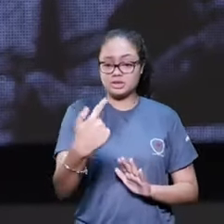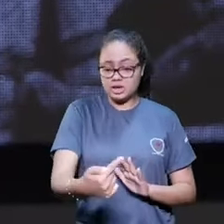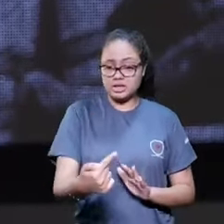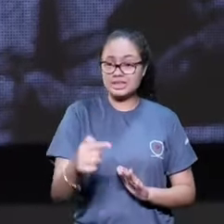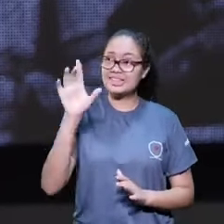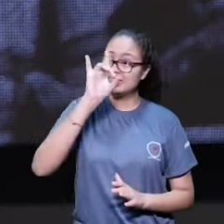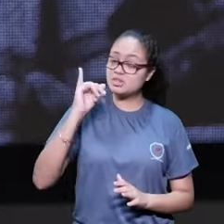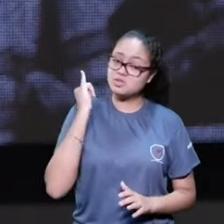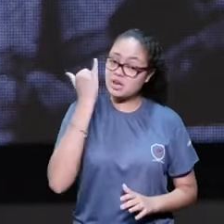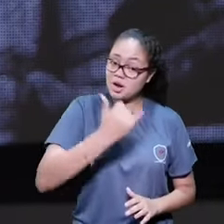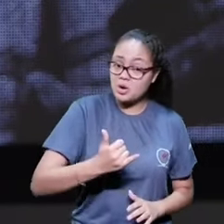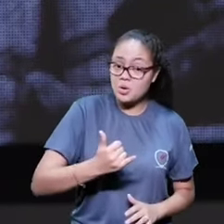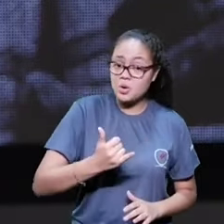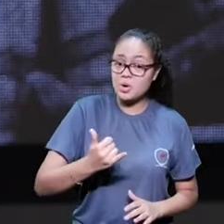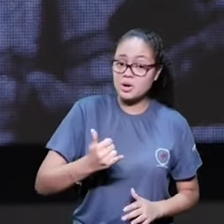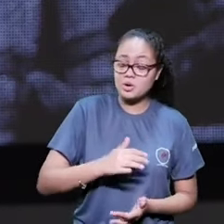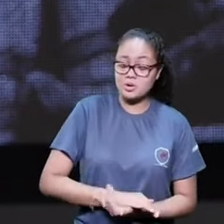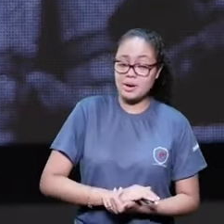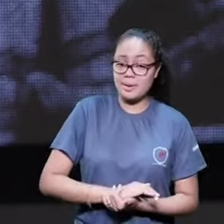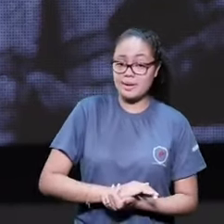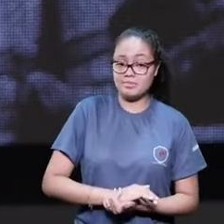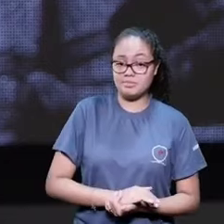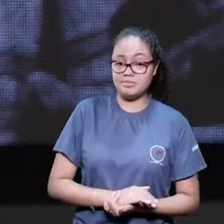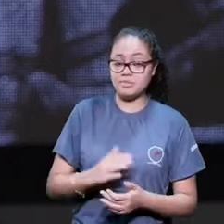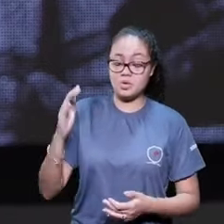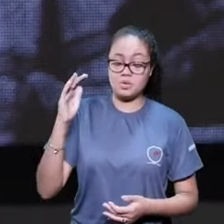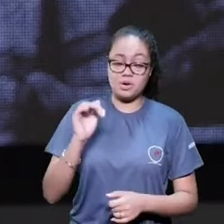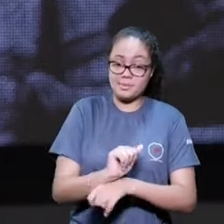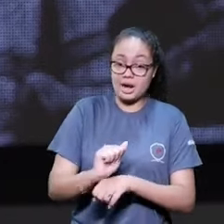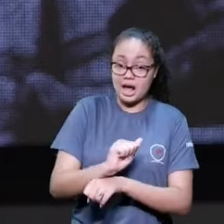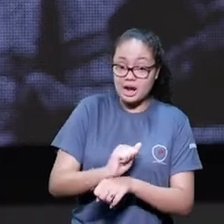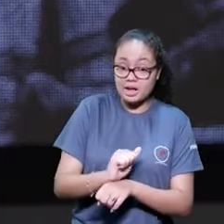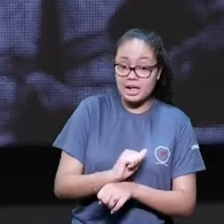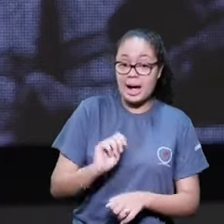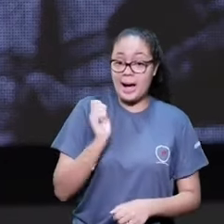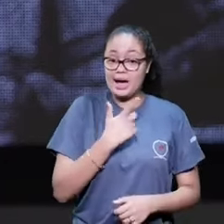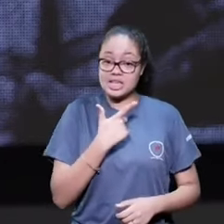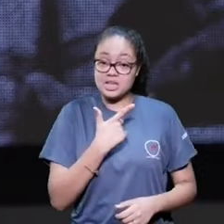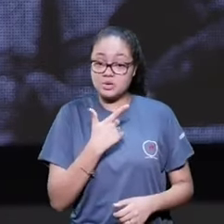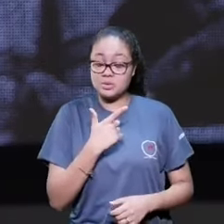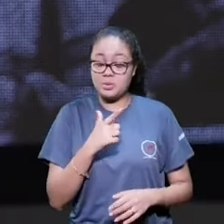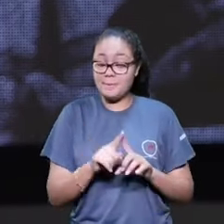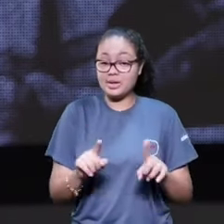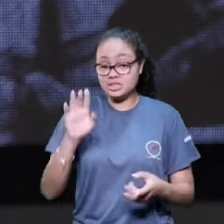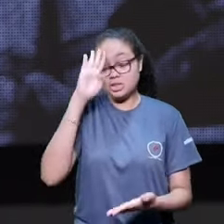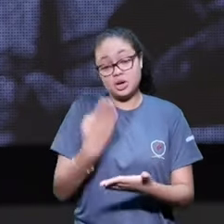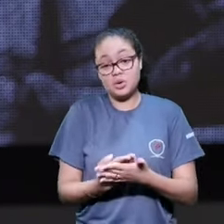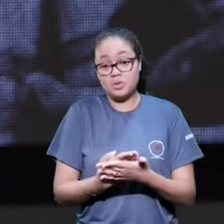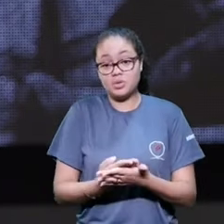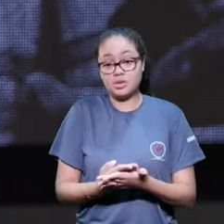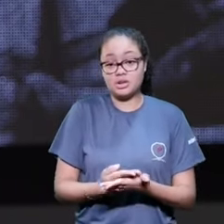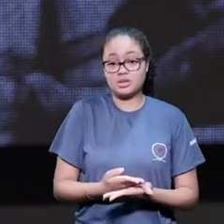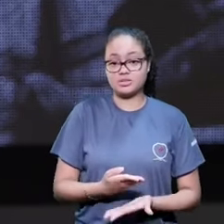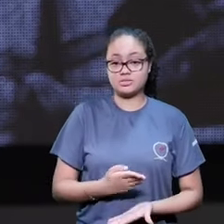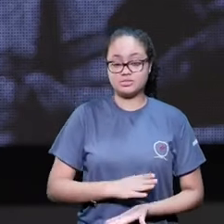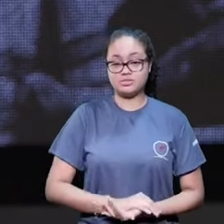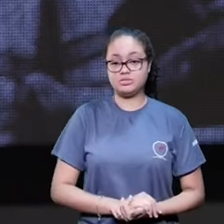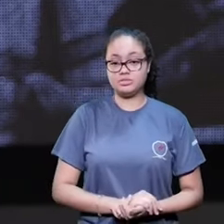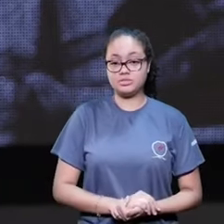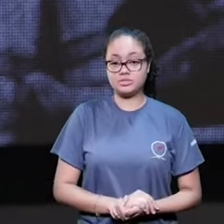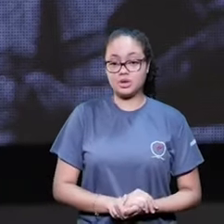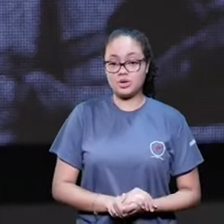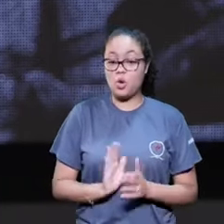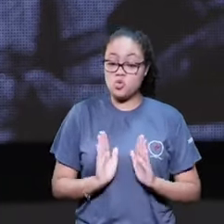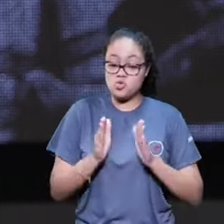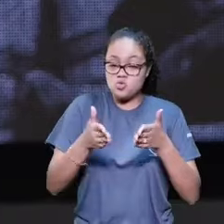Abraão. Abraão riu da promessa, mas creu. Quando chega no 18, o anjo volta para falar a mesma coisa. E não voltou para falar com ele, irmão. Tanto é que